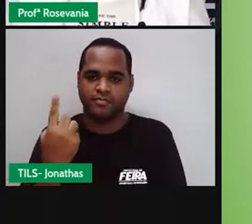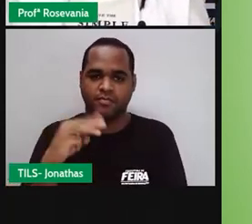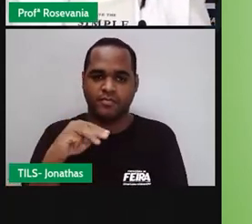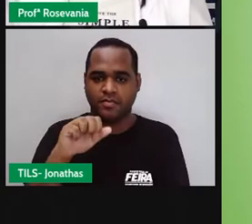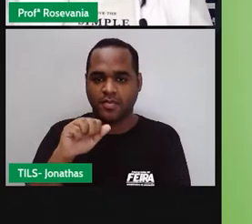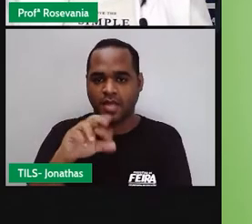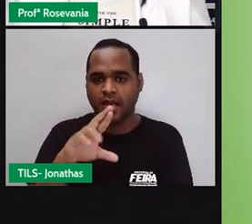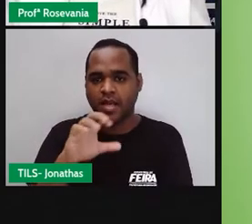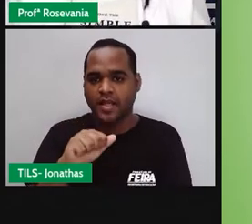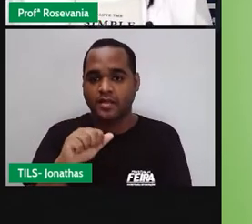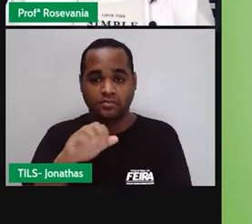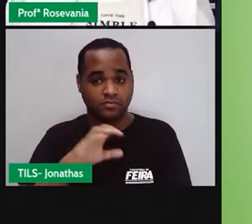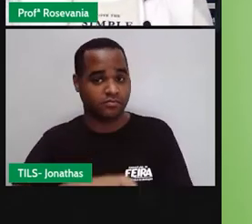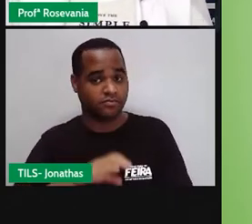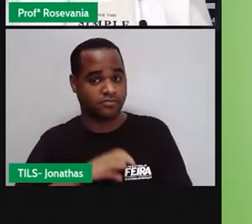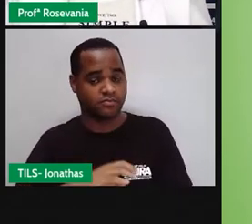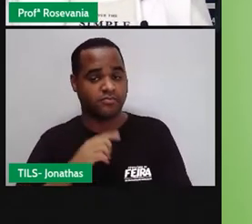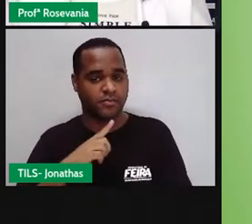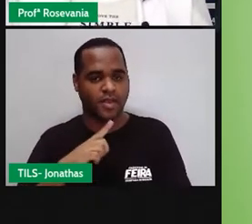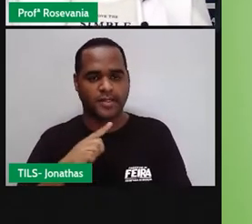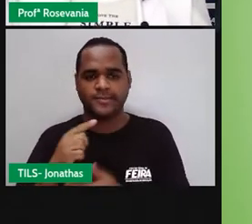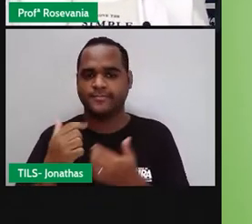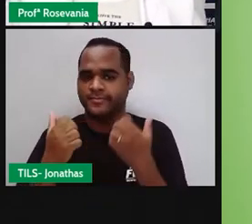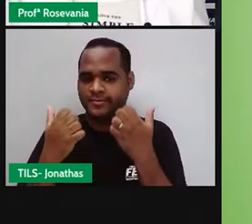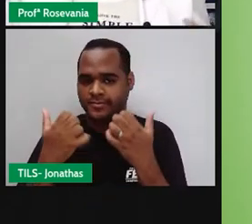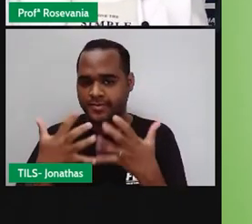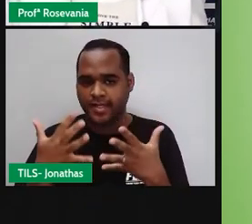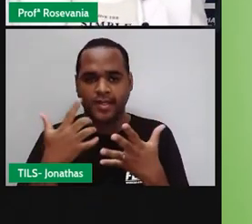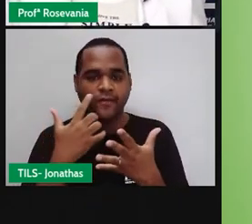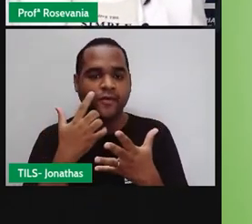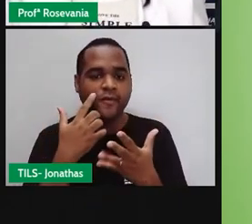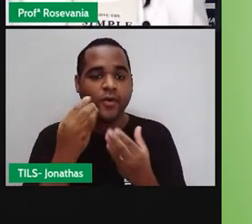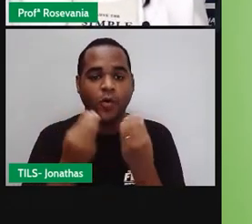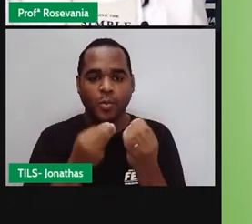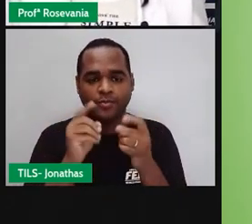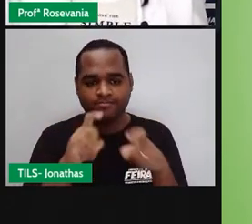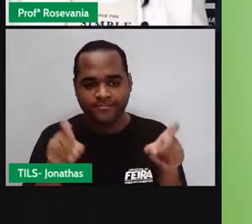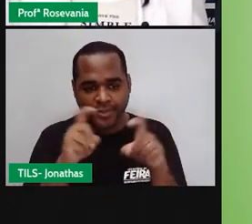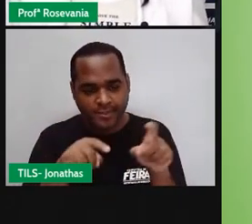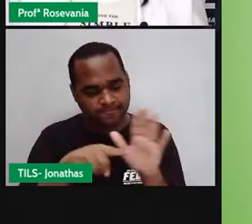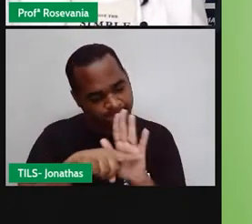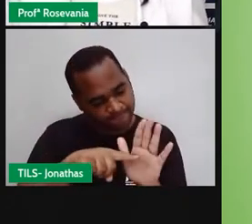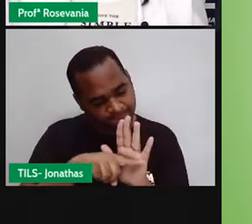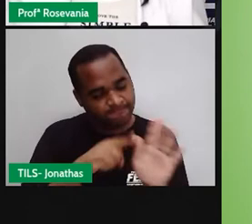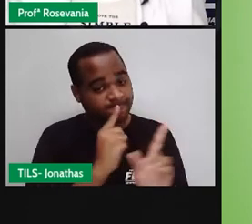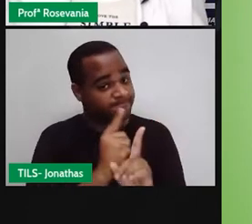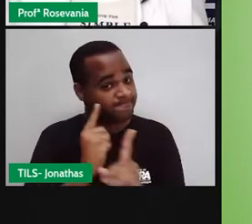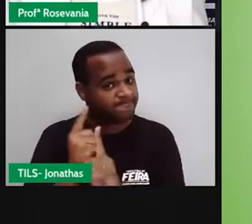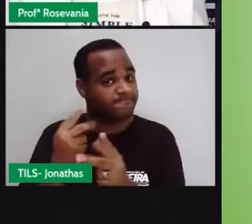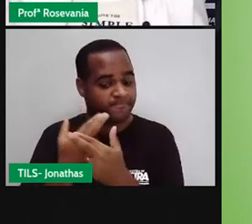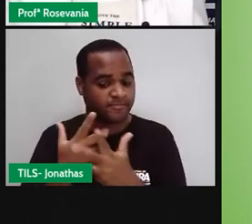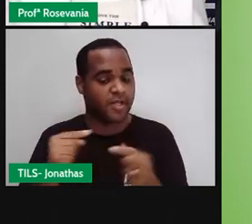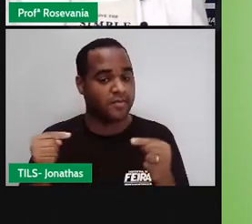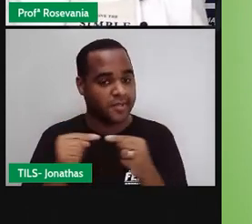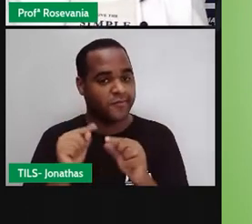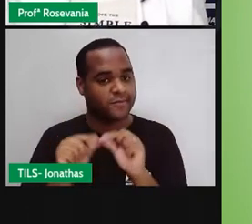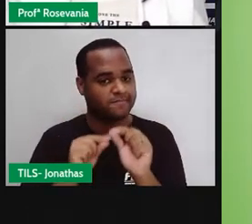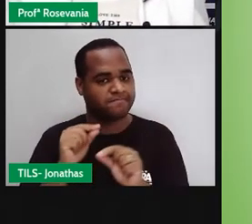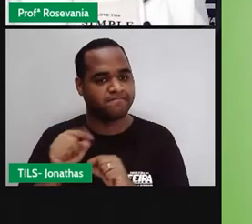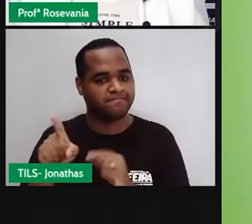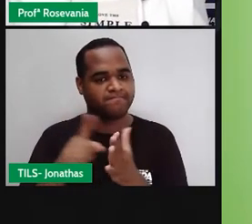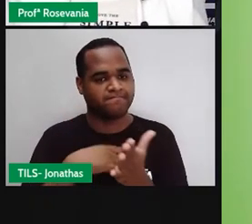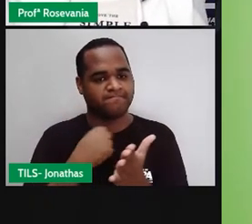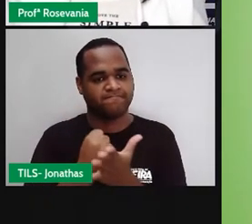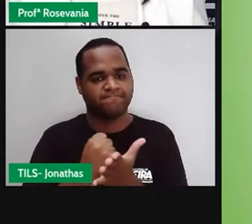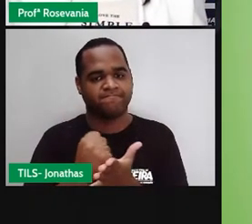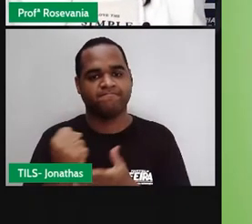até, né, esses passinhos, você pode depois, né, tá dando uma procurada lá na internet para poder ler, né, sobre esse alvará.